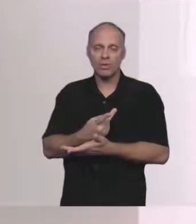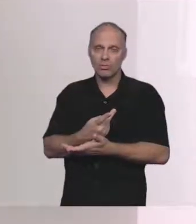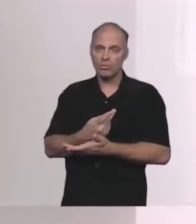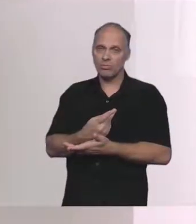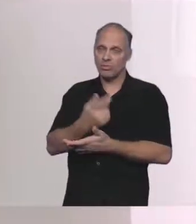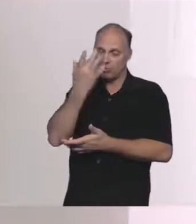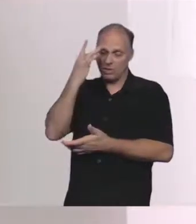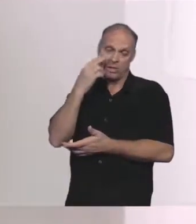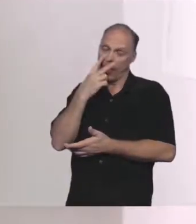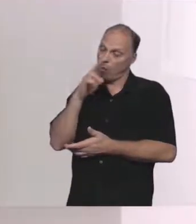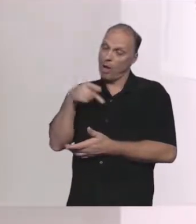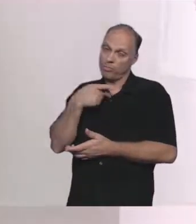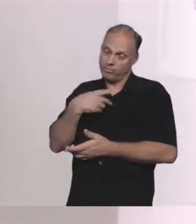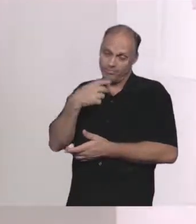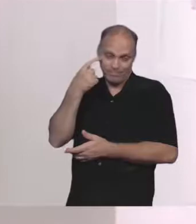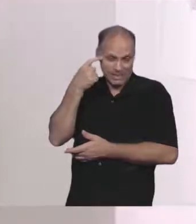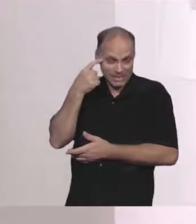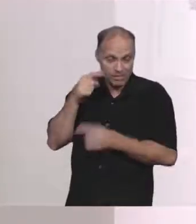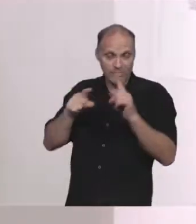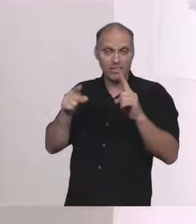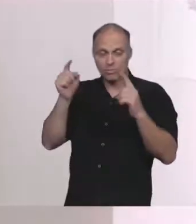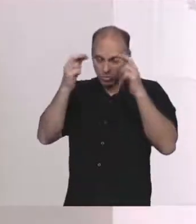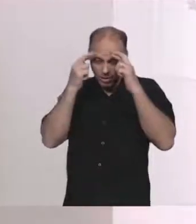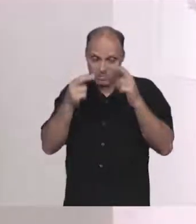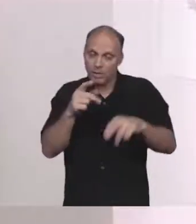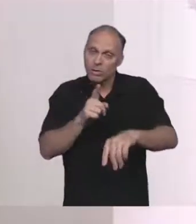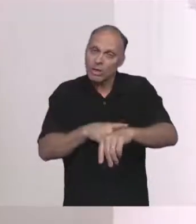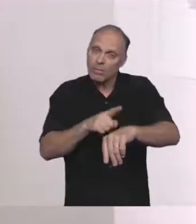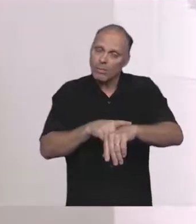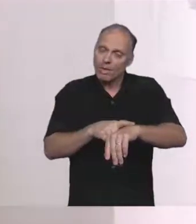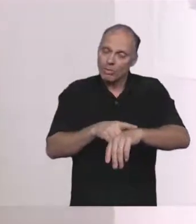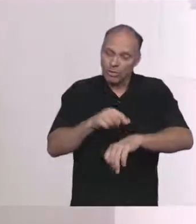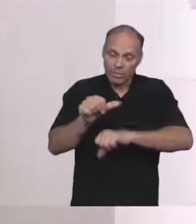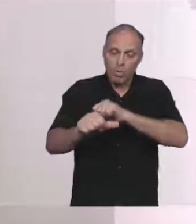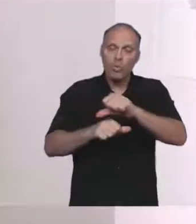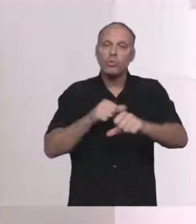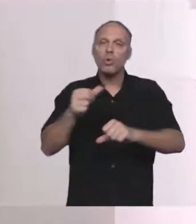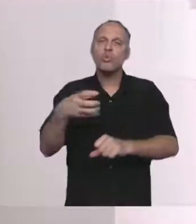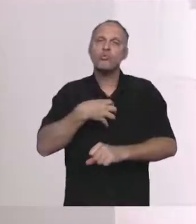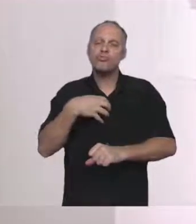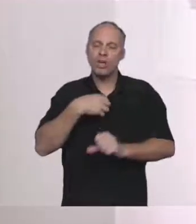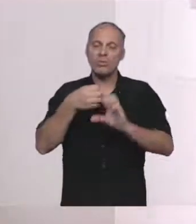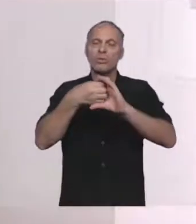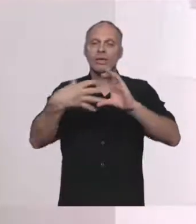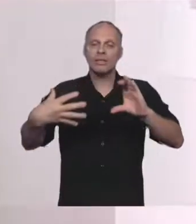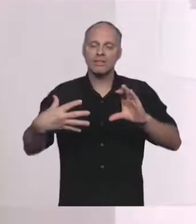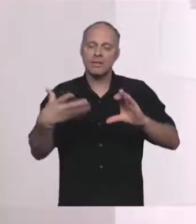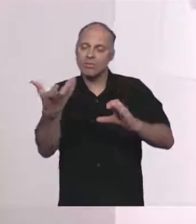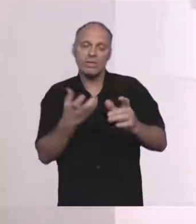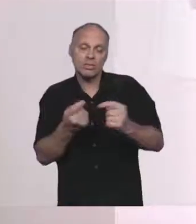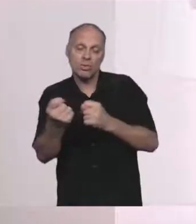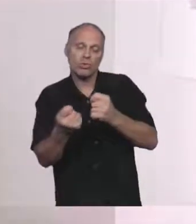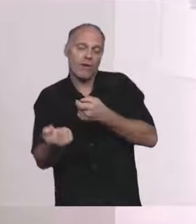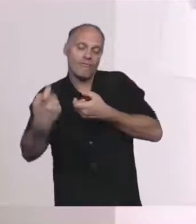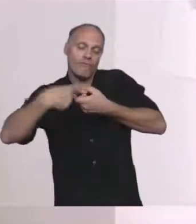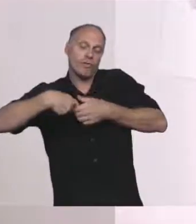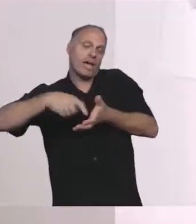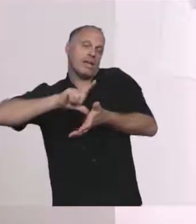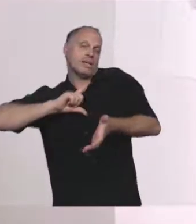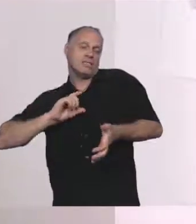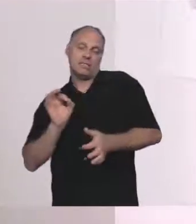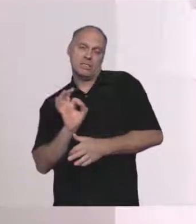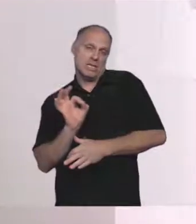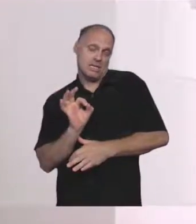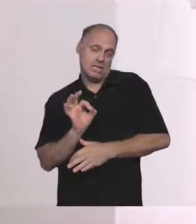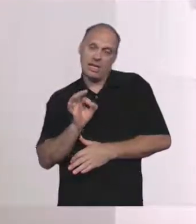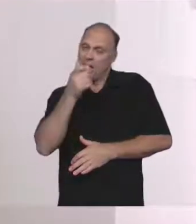não sei dessa forma como eu estou vendo, tu respeitou aquele momento que o teu traço estava diferente, tu não quis controlar ele, voltar a ser como